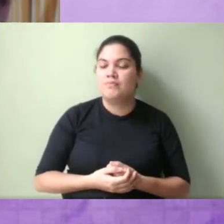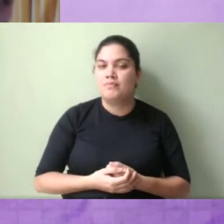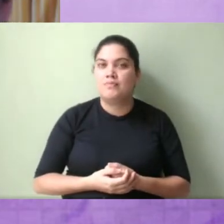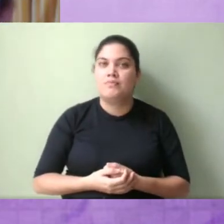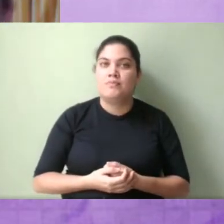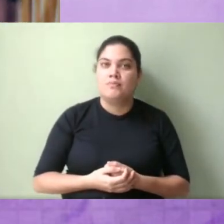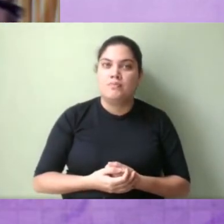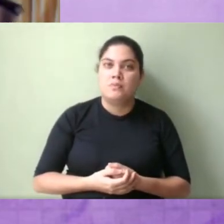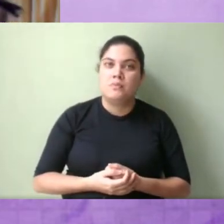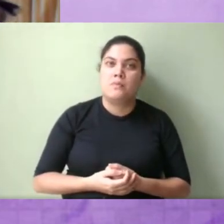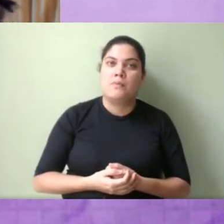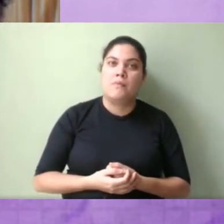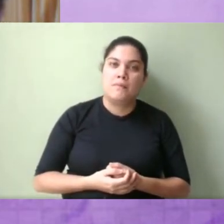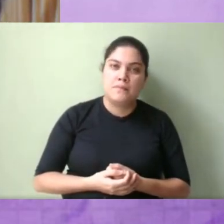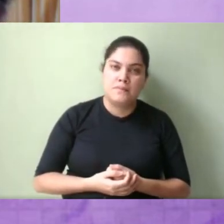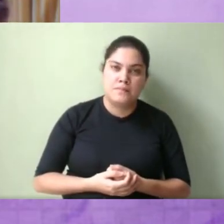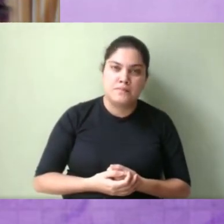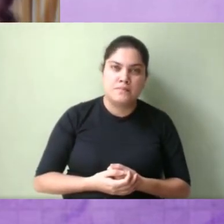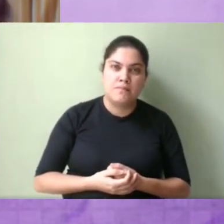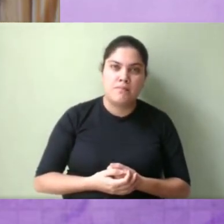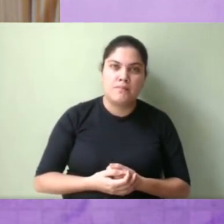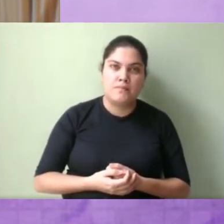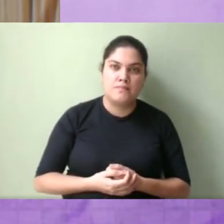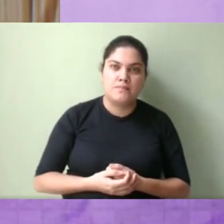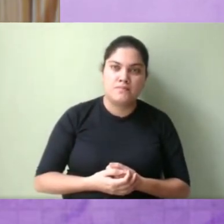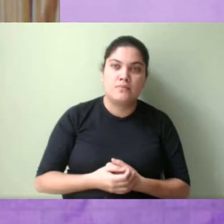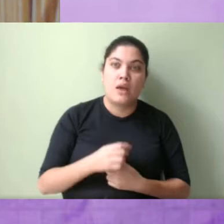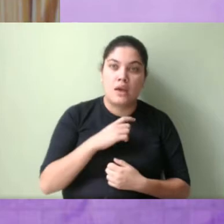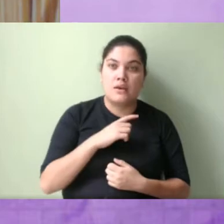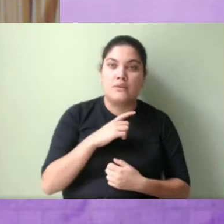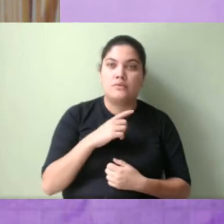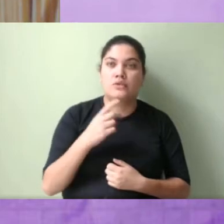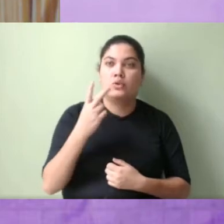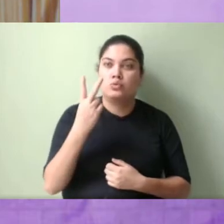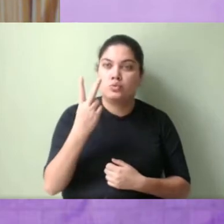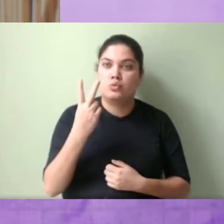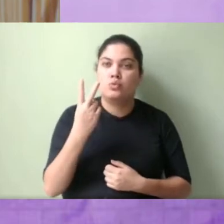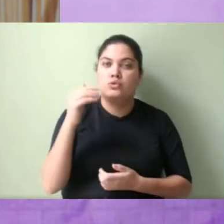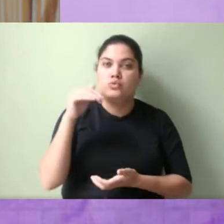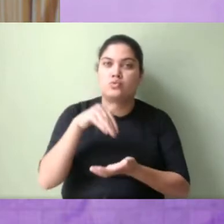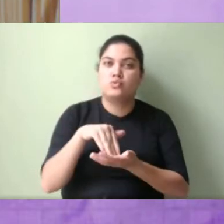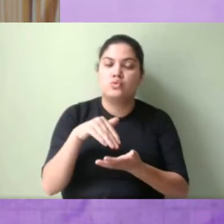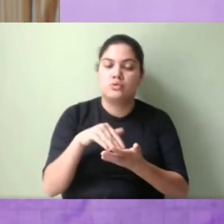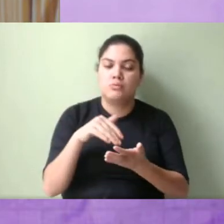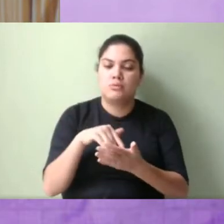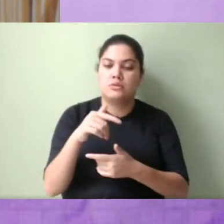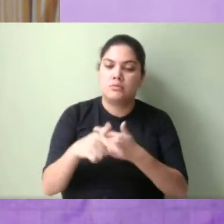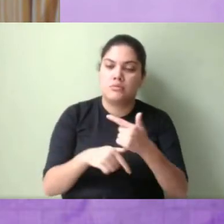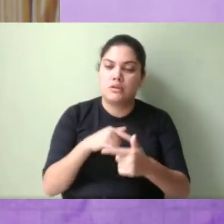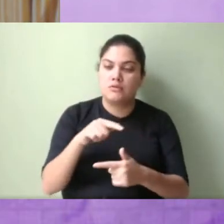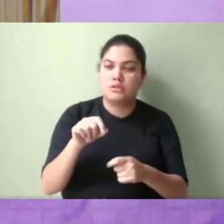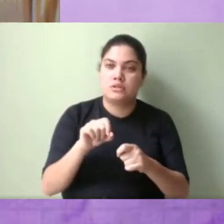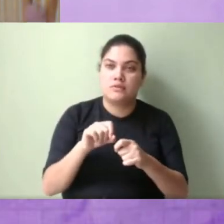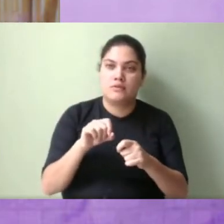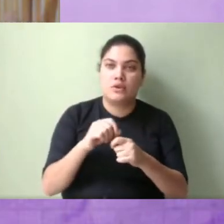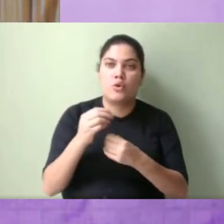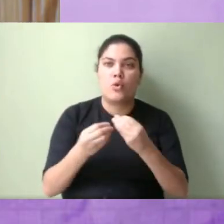E é um nível assim de mandar foto, né? E a gente Eu acho que aí